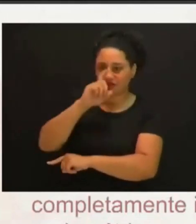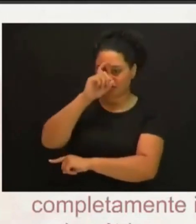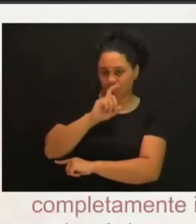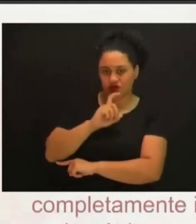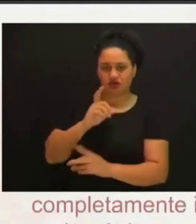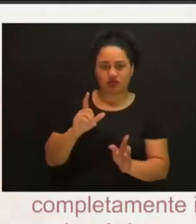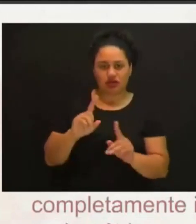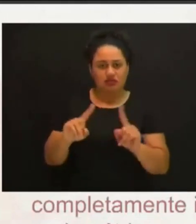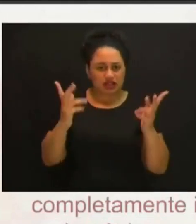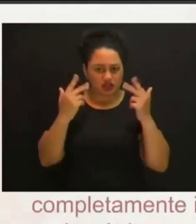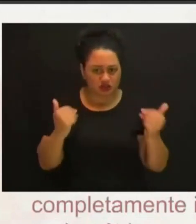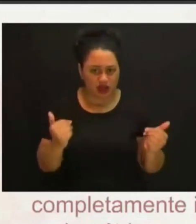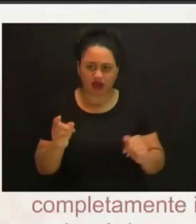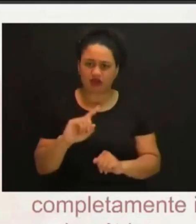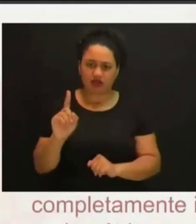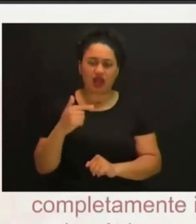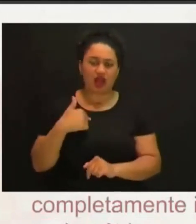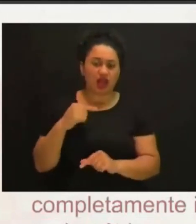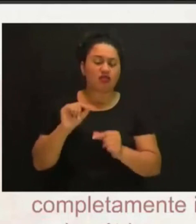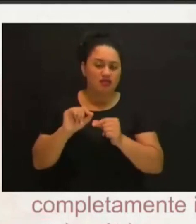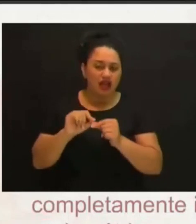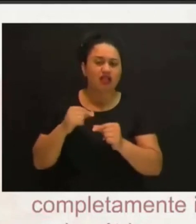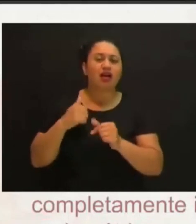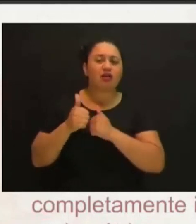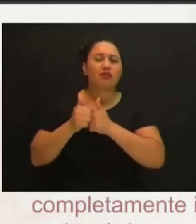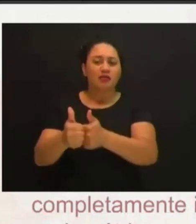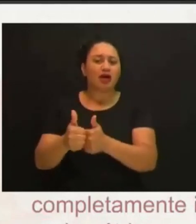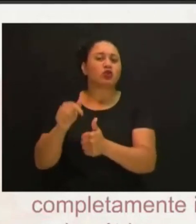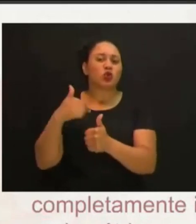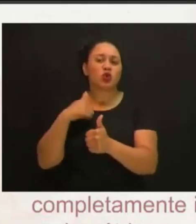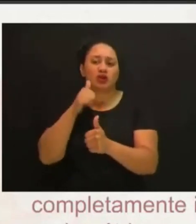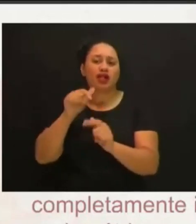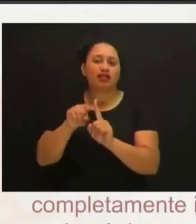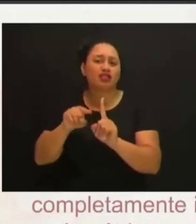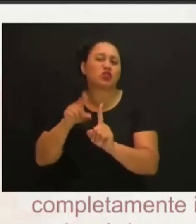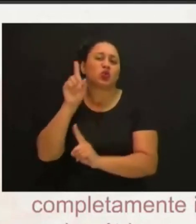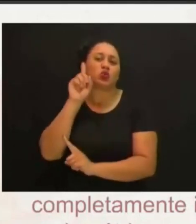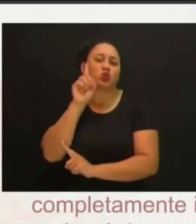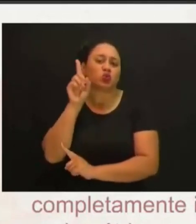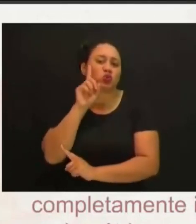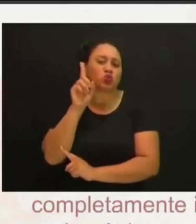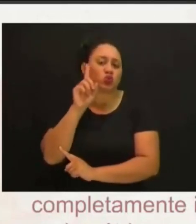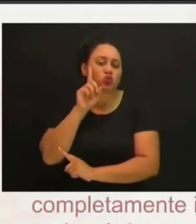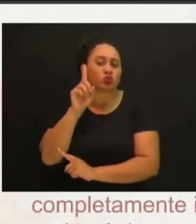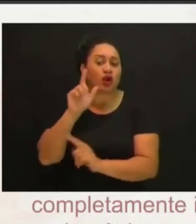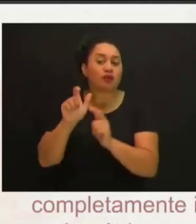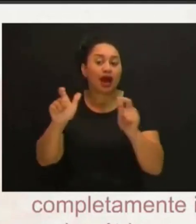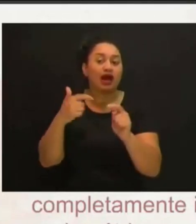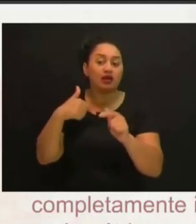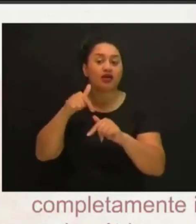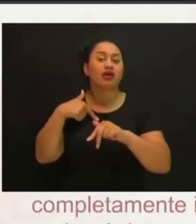comum. Eu faço pré-natal todos os dias. Todos os dias. A maior parte das pacientes vai